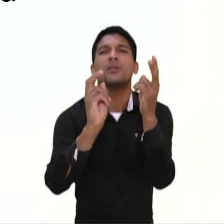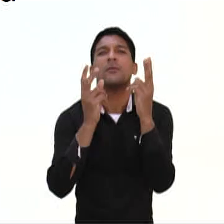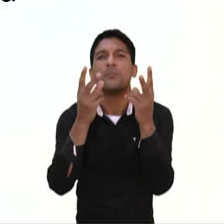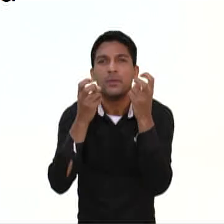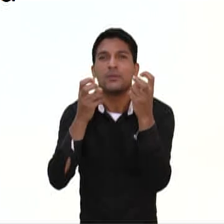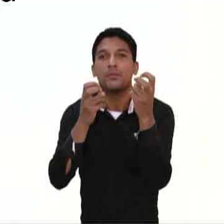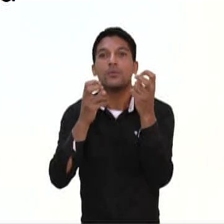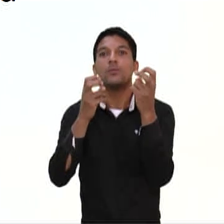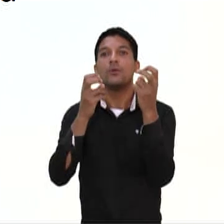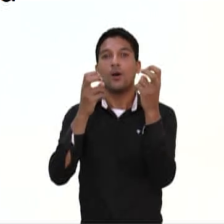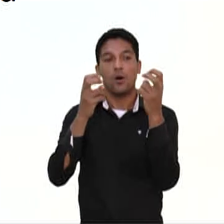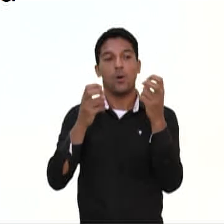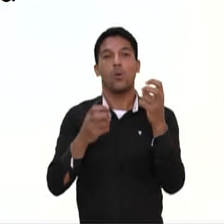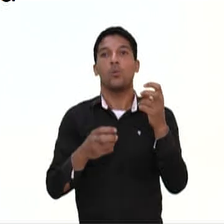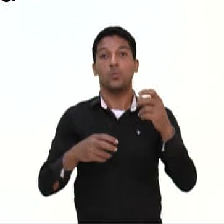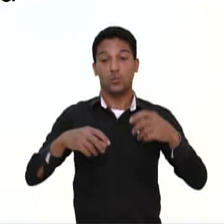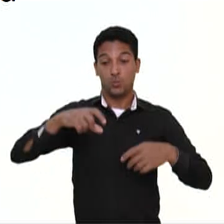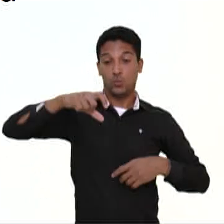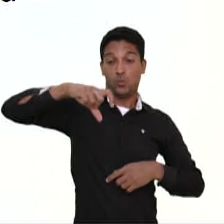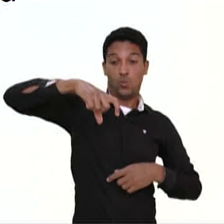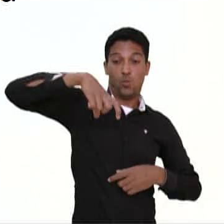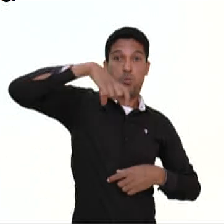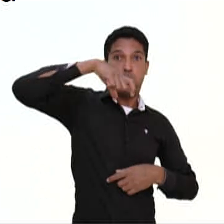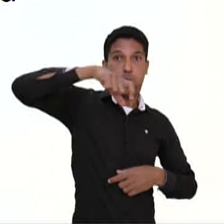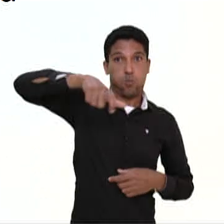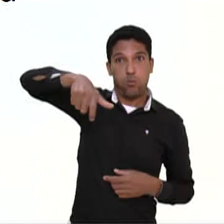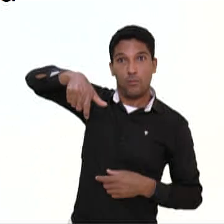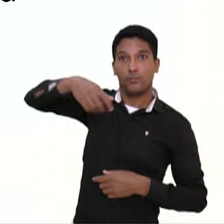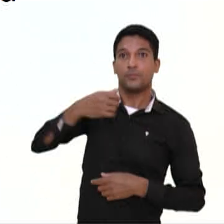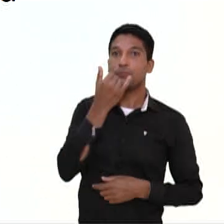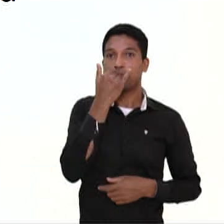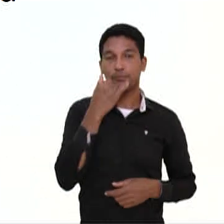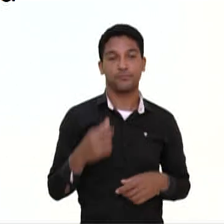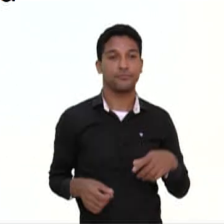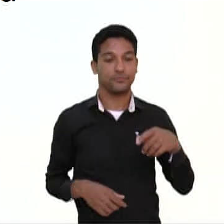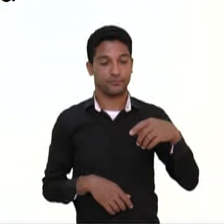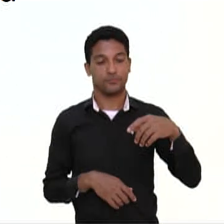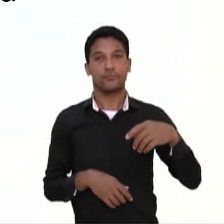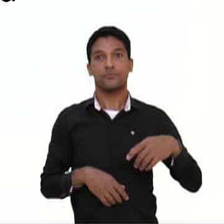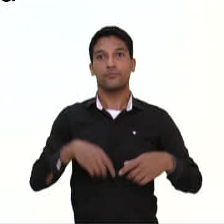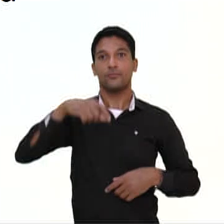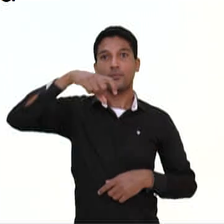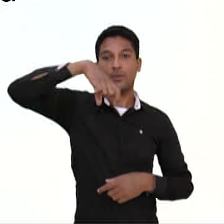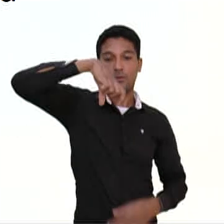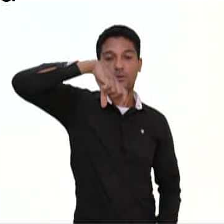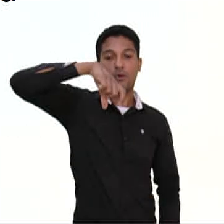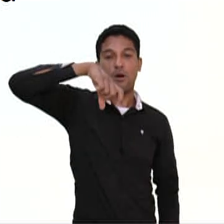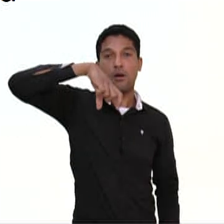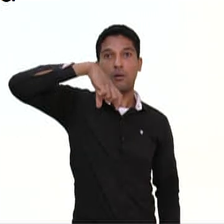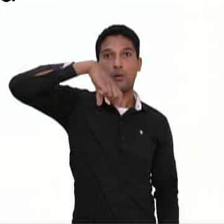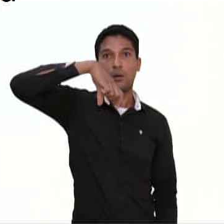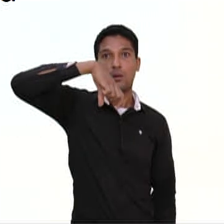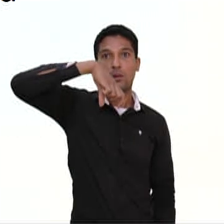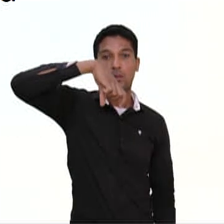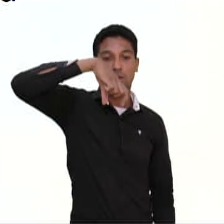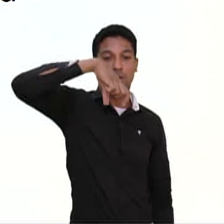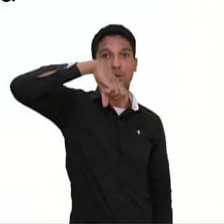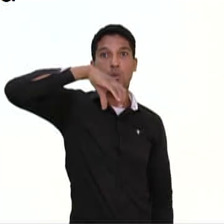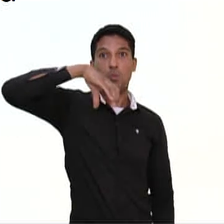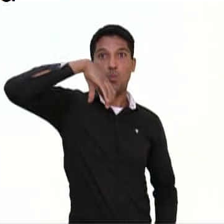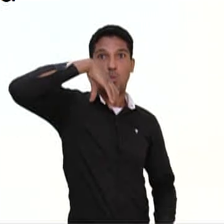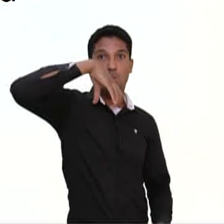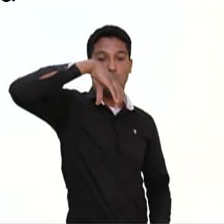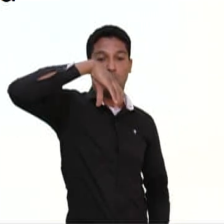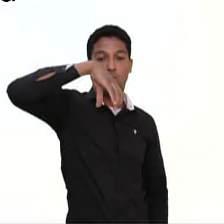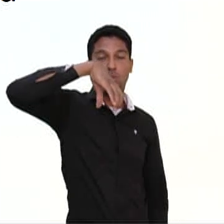figura fornece uma vista frontal desta abóboda como medidas hipotéticas para simplificar os